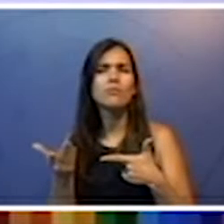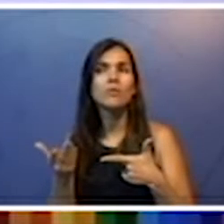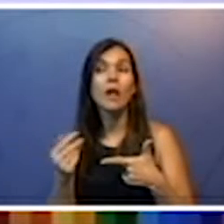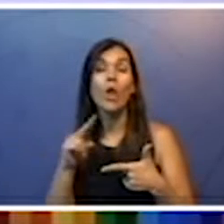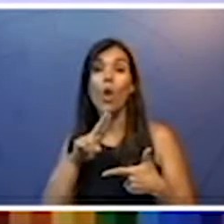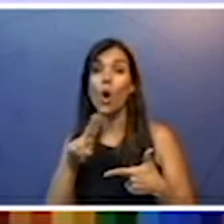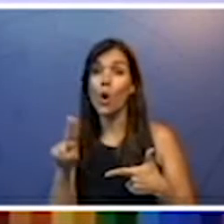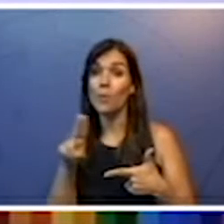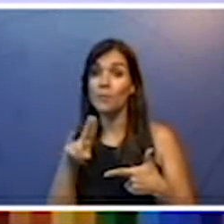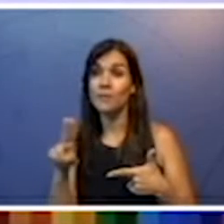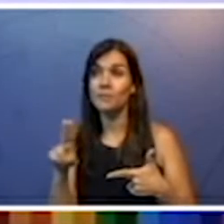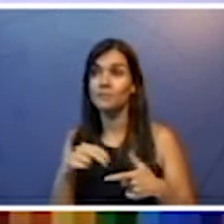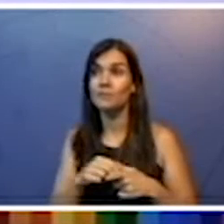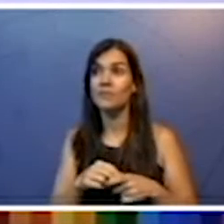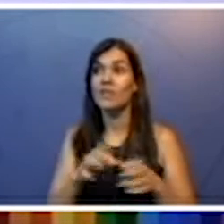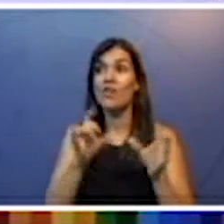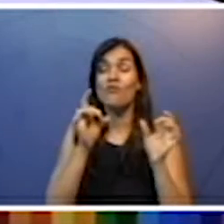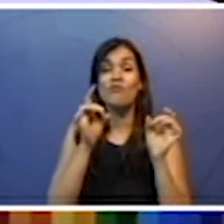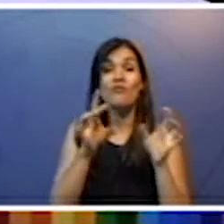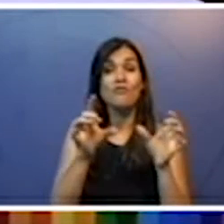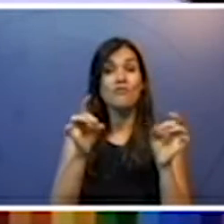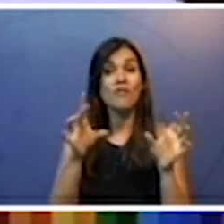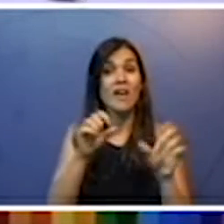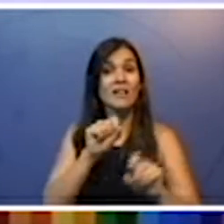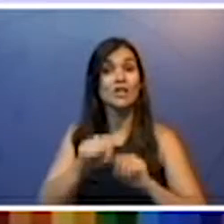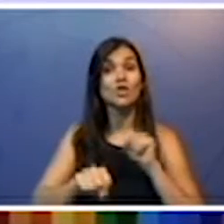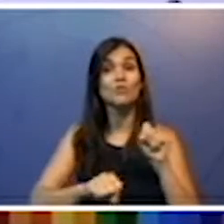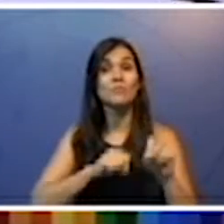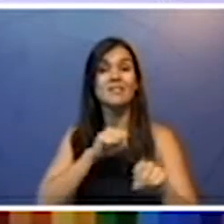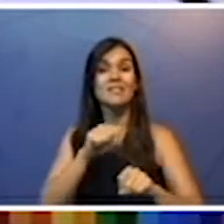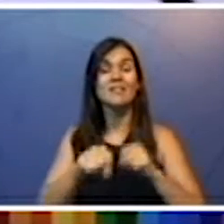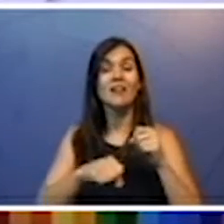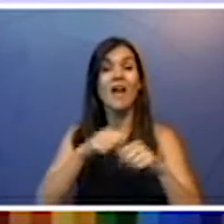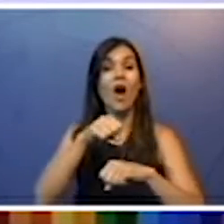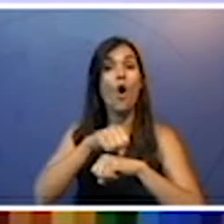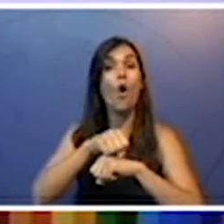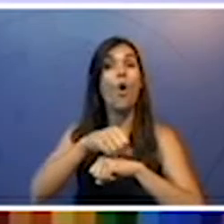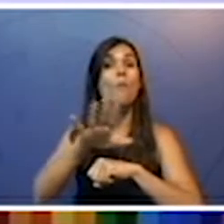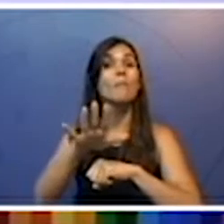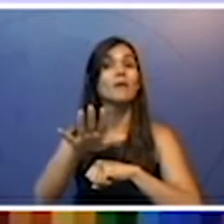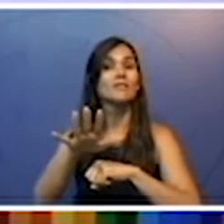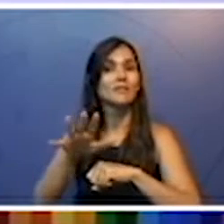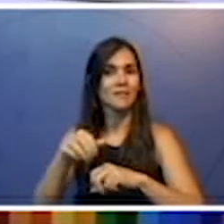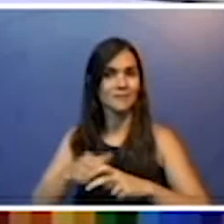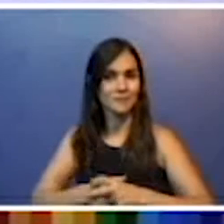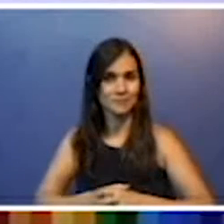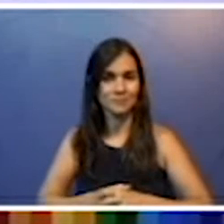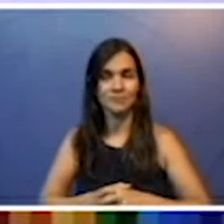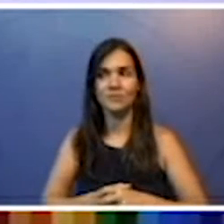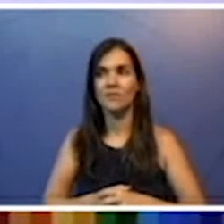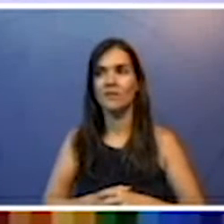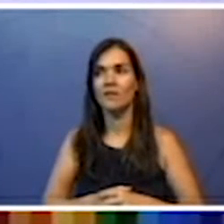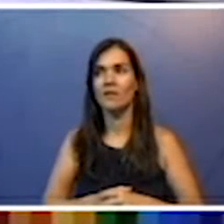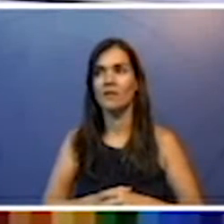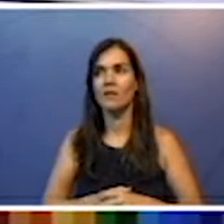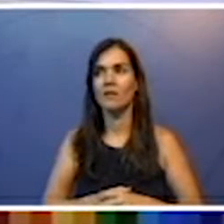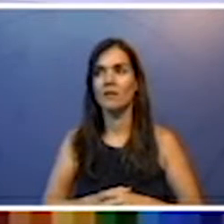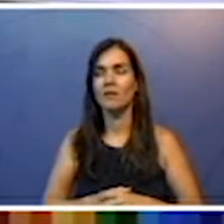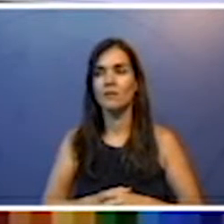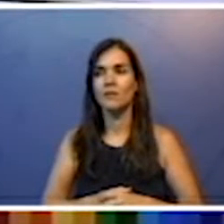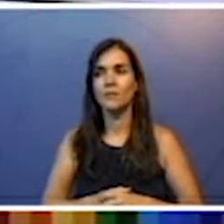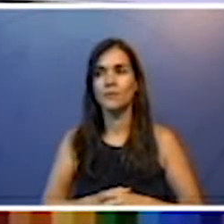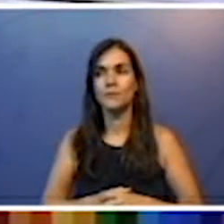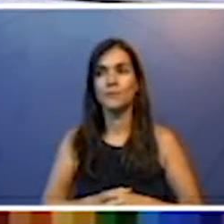nome, olha lá, ó, vendas de bicicletas compartilhadas, tá? Então aqui, ó, na letrinha A tem